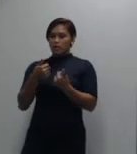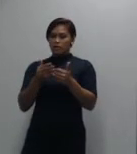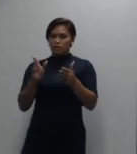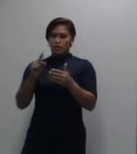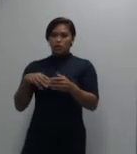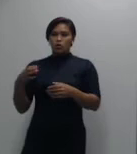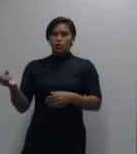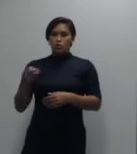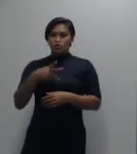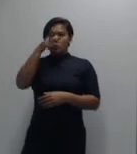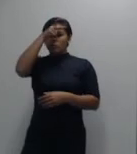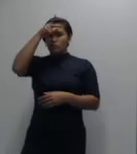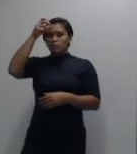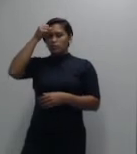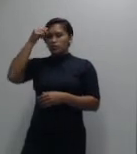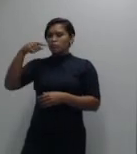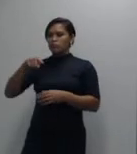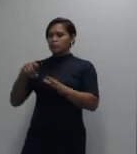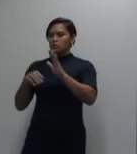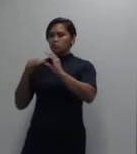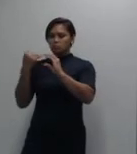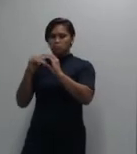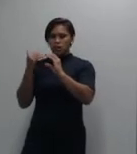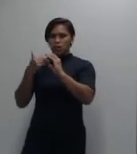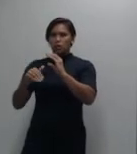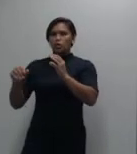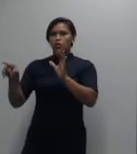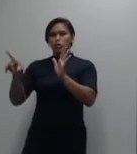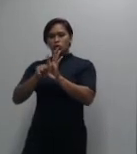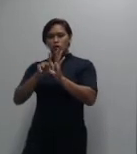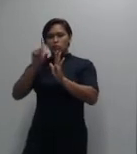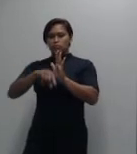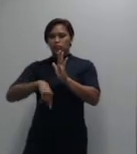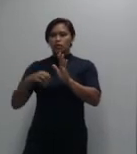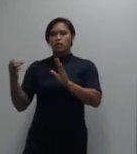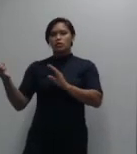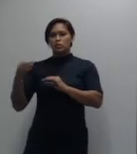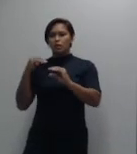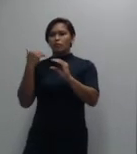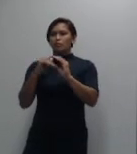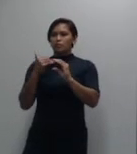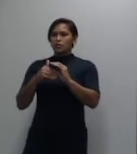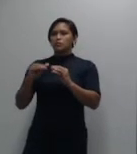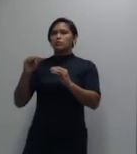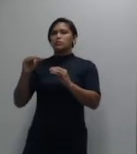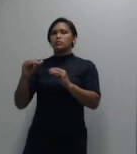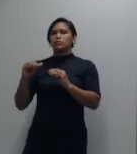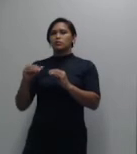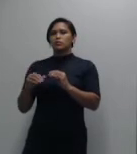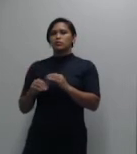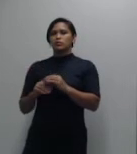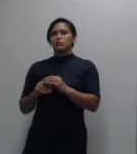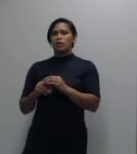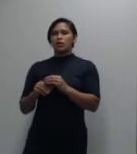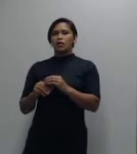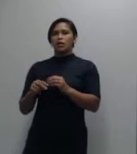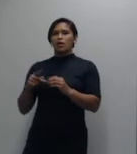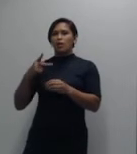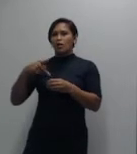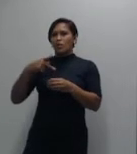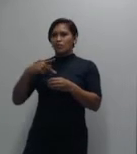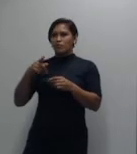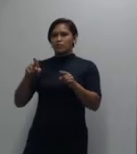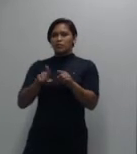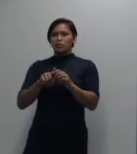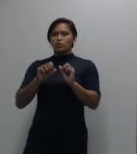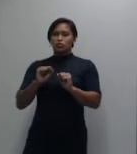novo prefeito mandou o devido processo legislativo e essa nova mensagem acabou saberia a câmera precisar chama aqui